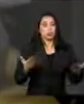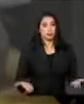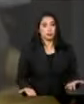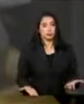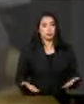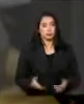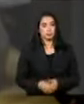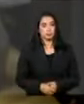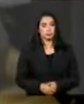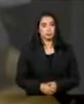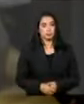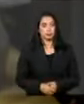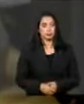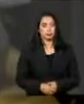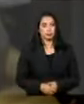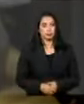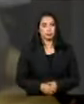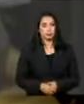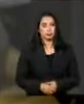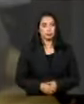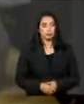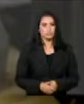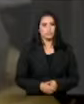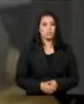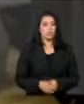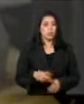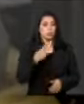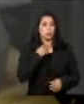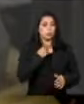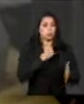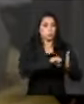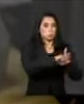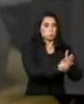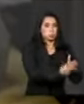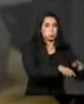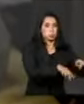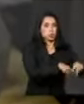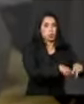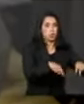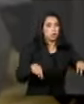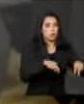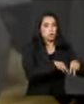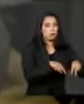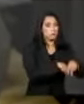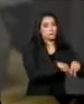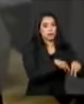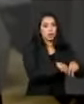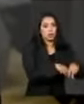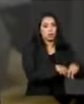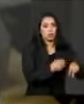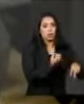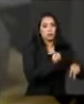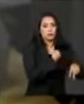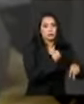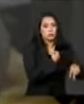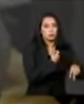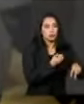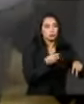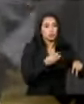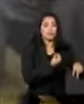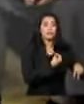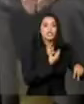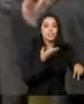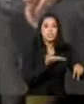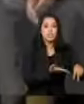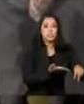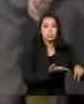isso. Menos trancafiando pessoas que depois podem sair. Não importa o número, são vidas humanas. Não é gado, não